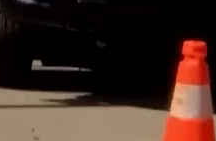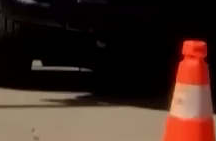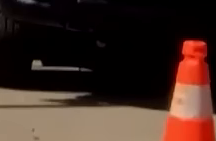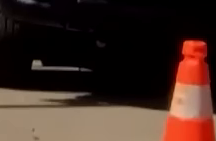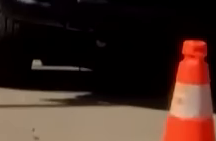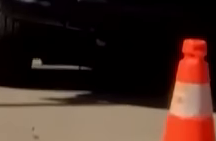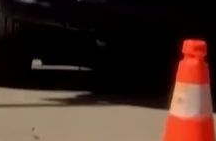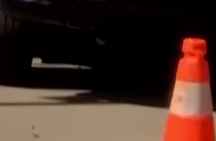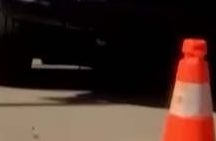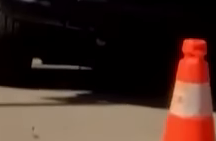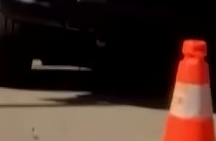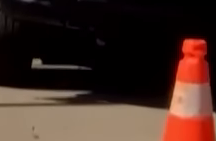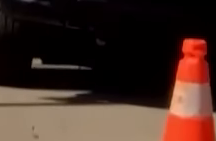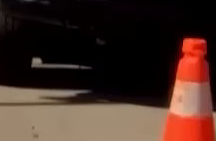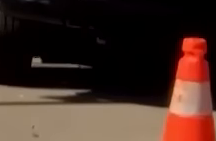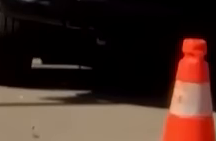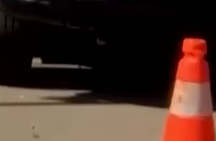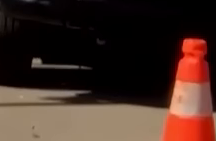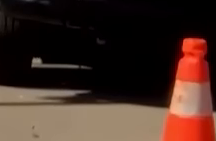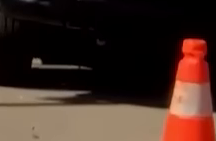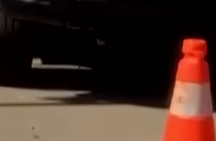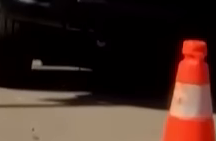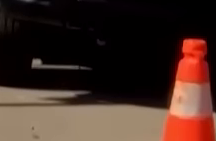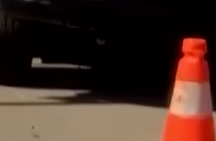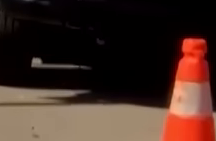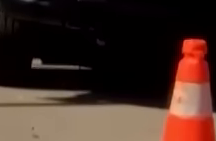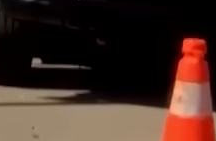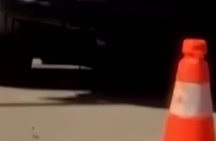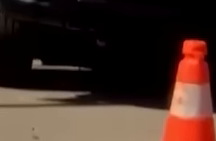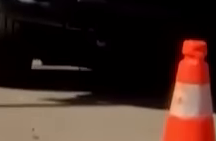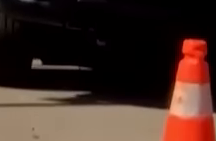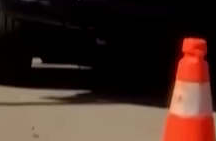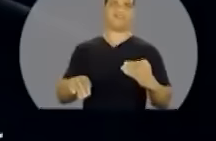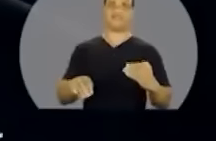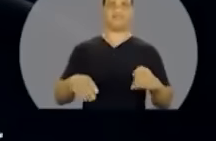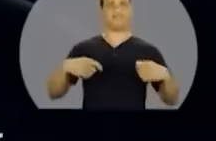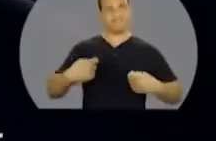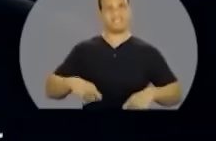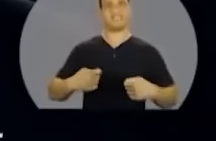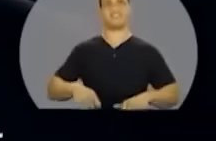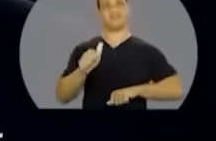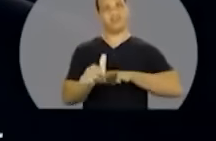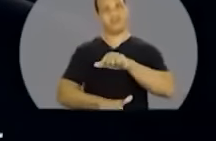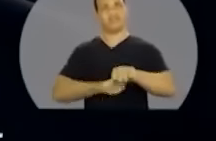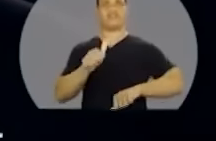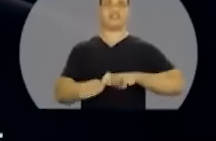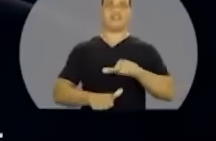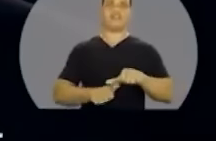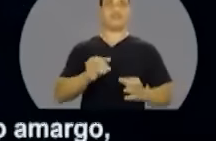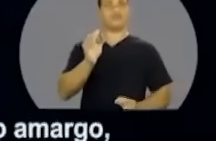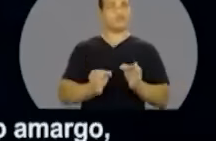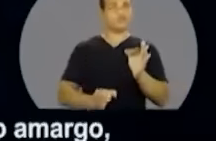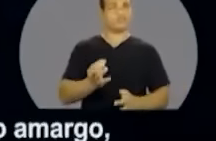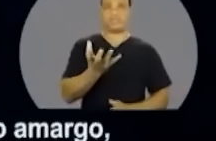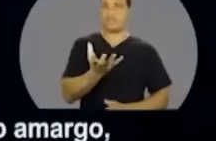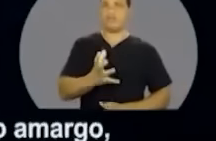ele não foi localizado ele inclusive tinha uma agenda uma viagem agendada mas também não compareceu